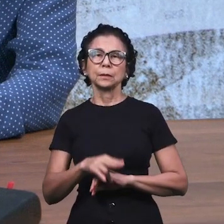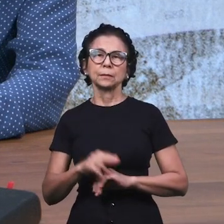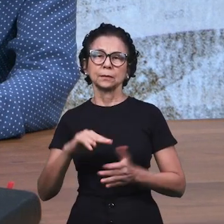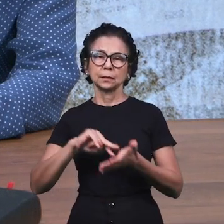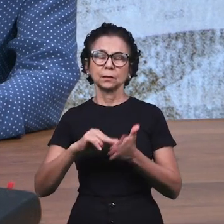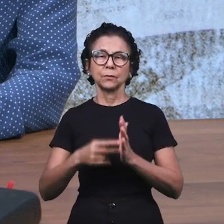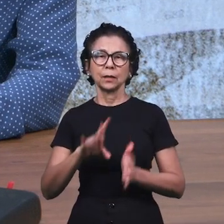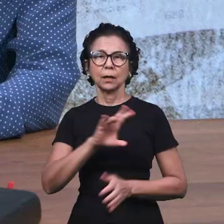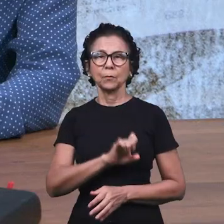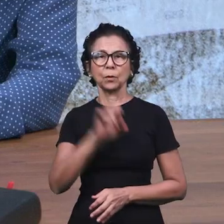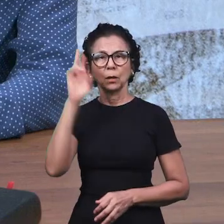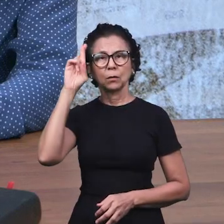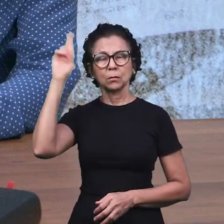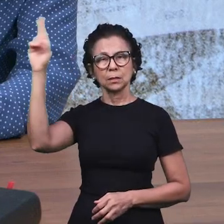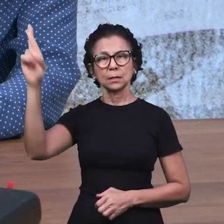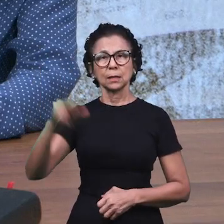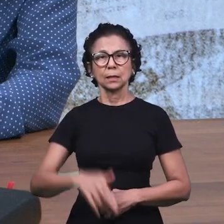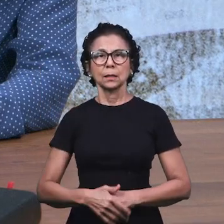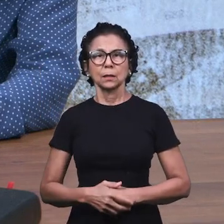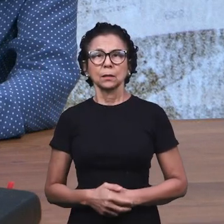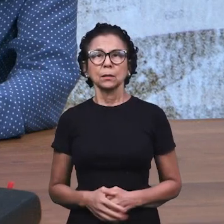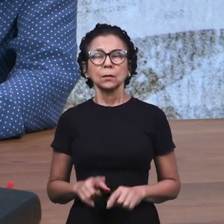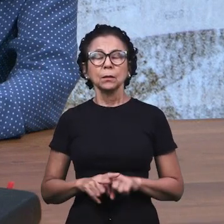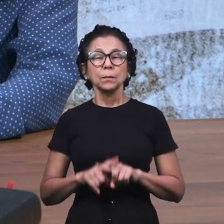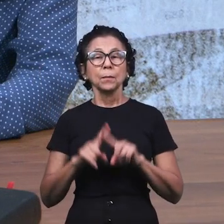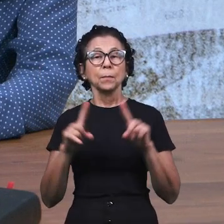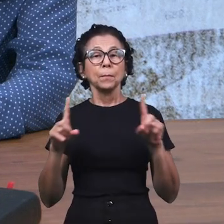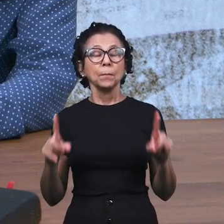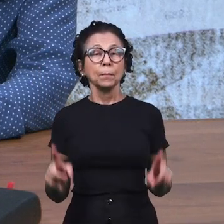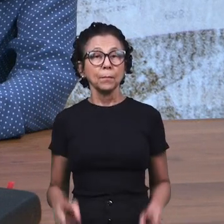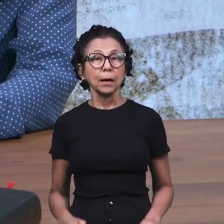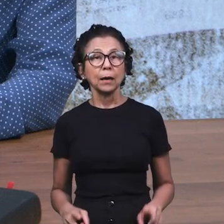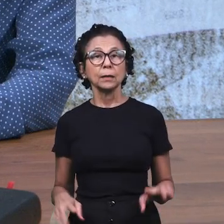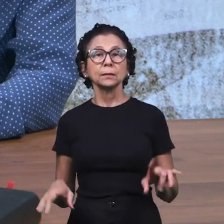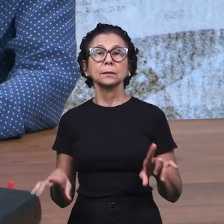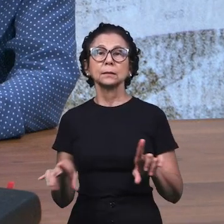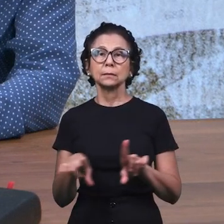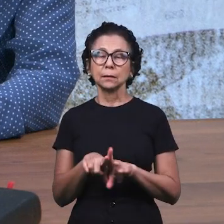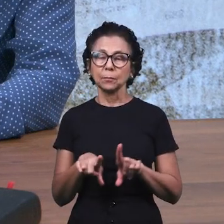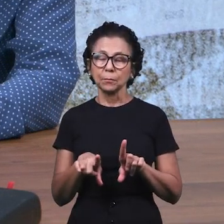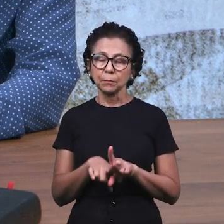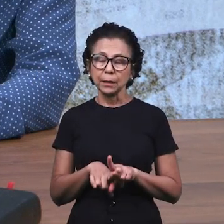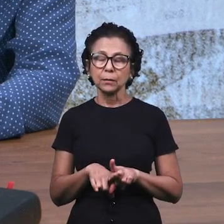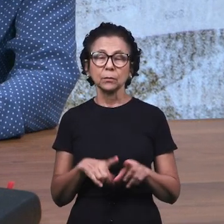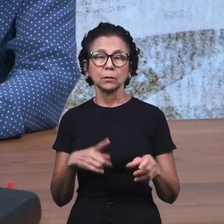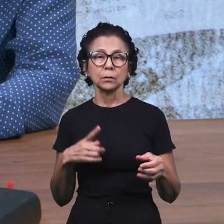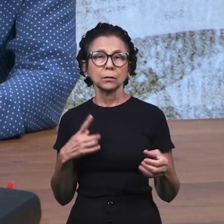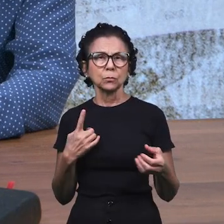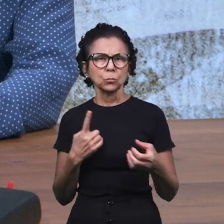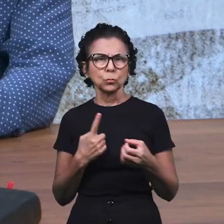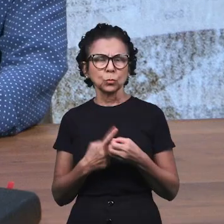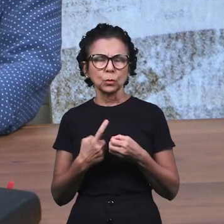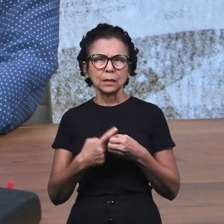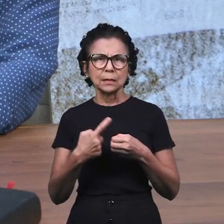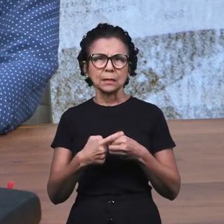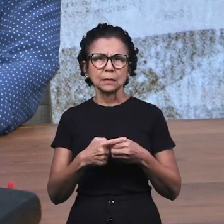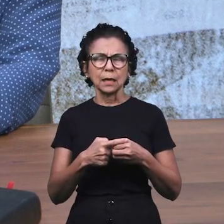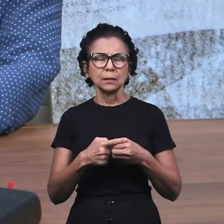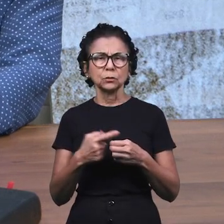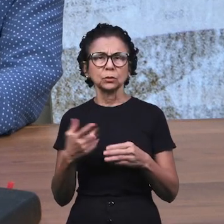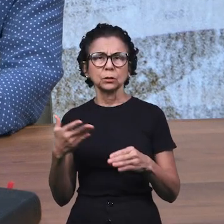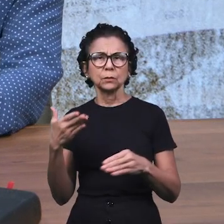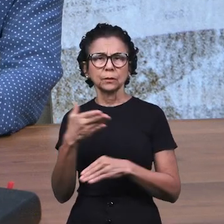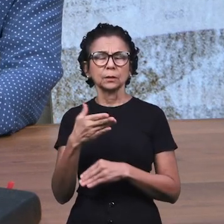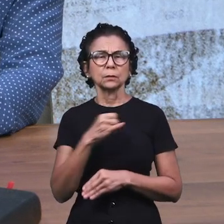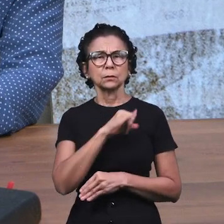pelejou Joabe contra Rabá, filhos de Amon, e tomou a cidade real. Então mandou